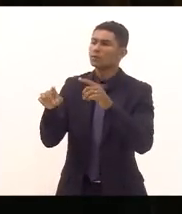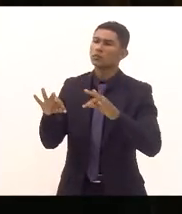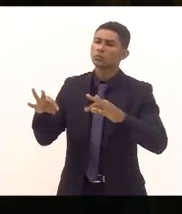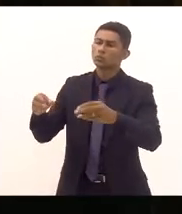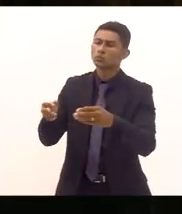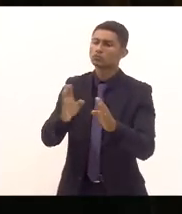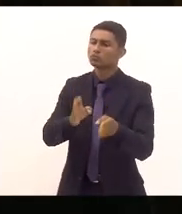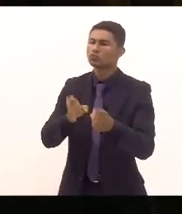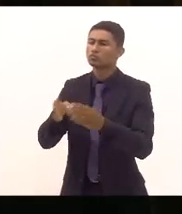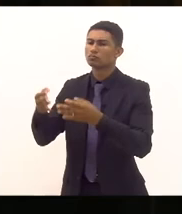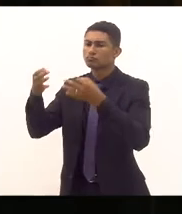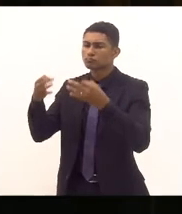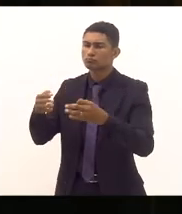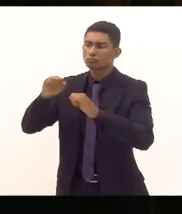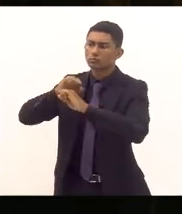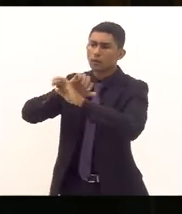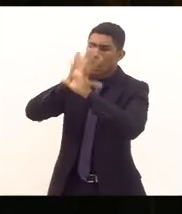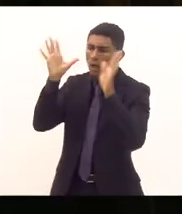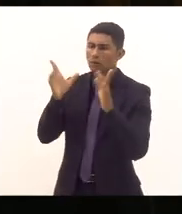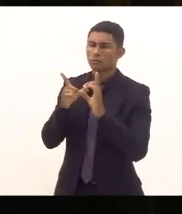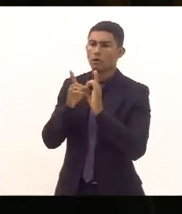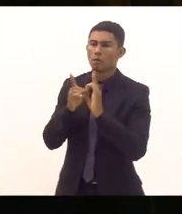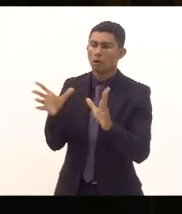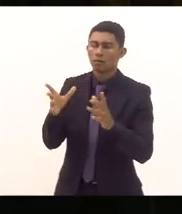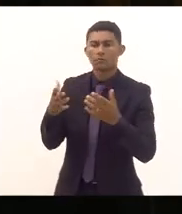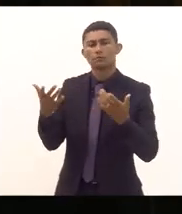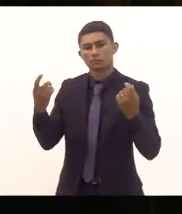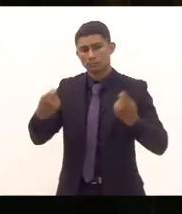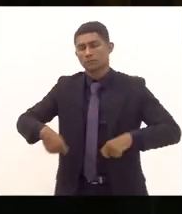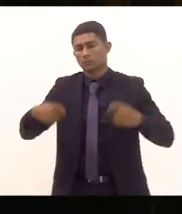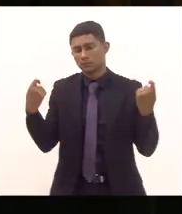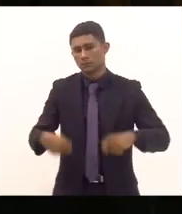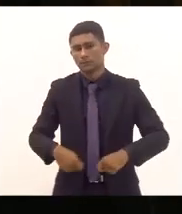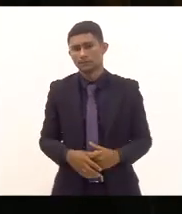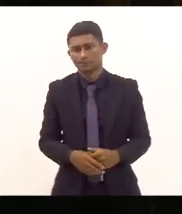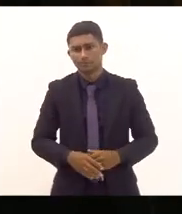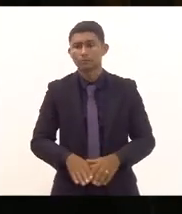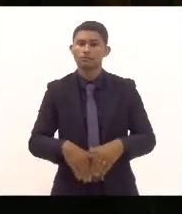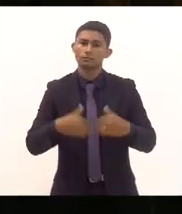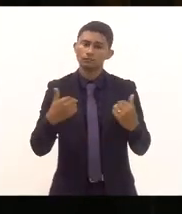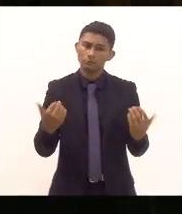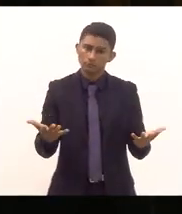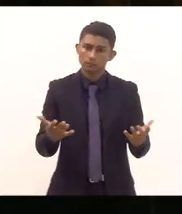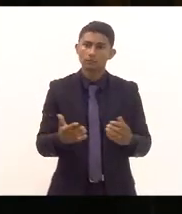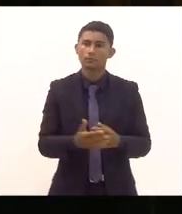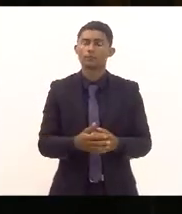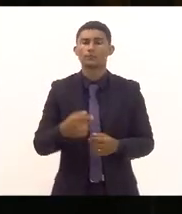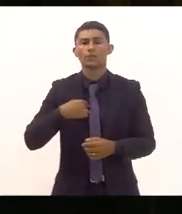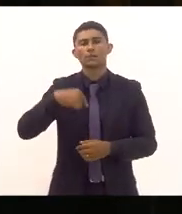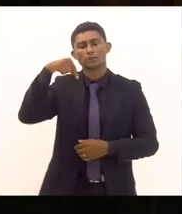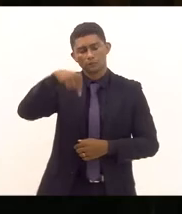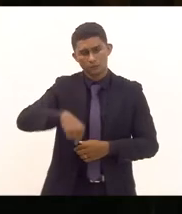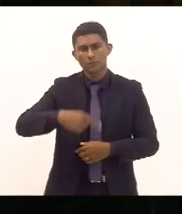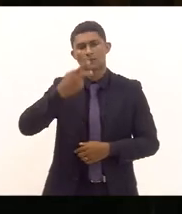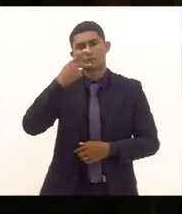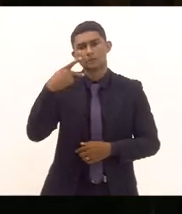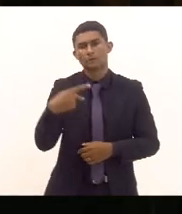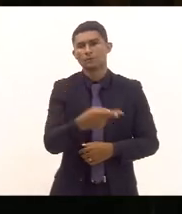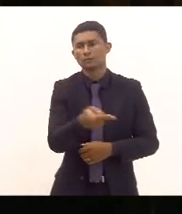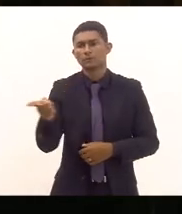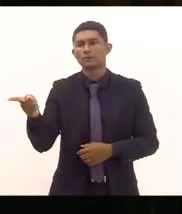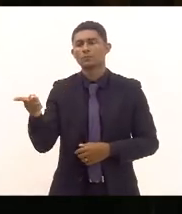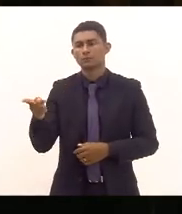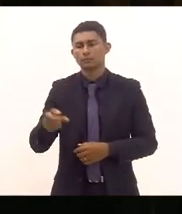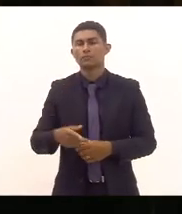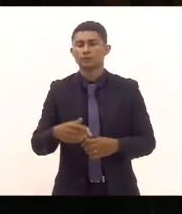forma mais transparentes mais democrática possível então ficam aqui os meus registros relacionados ao